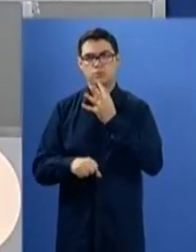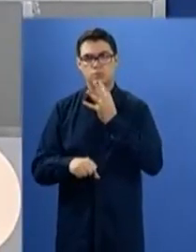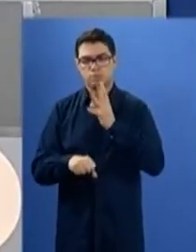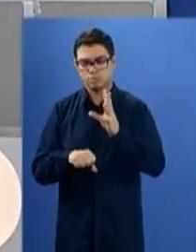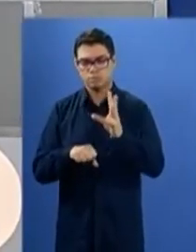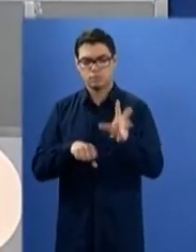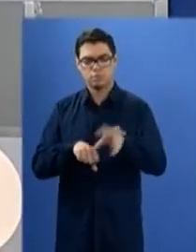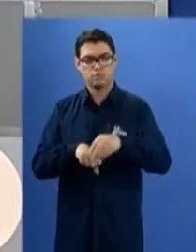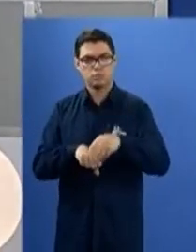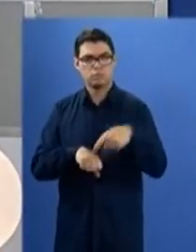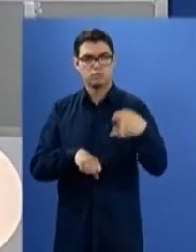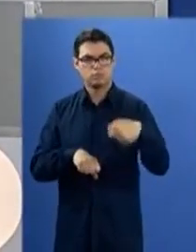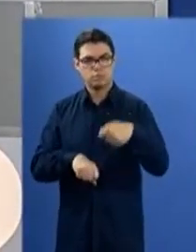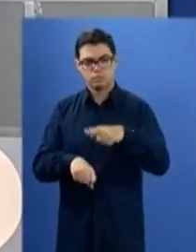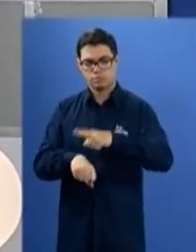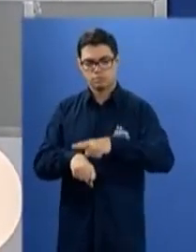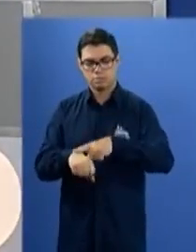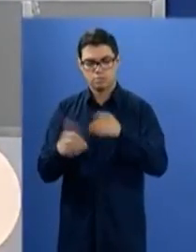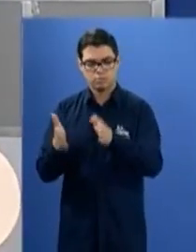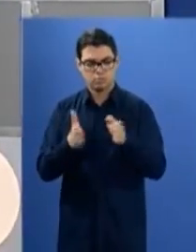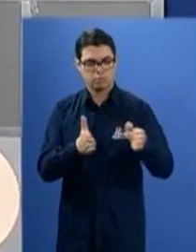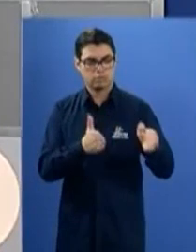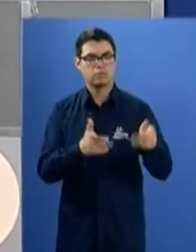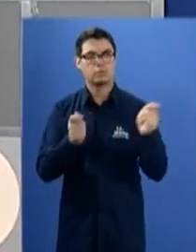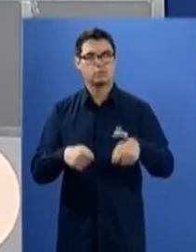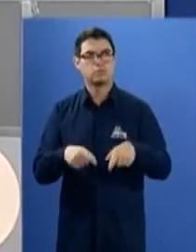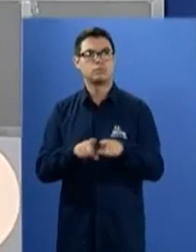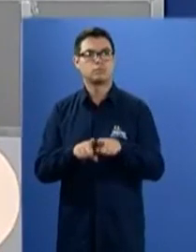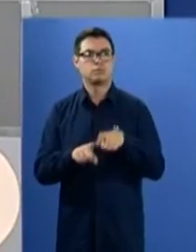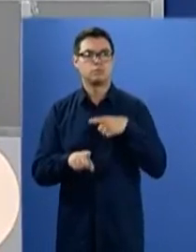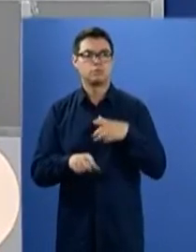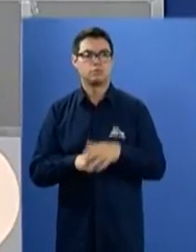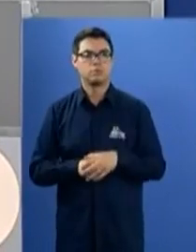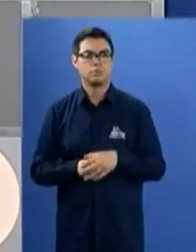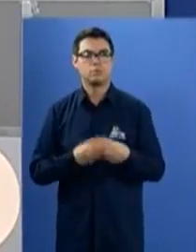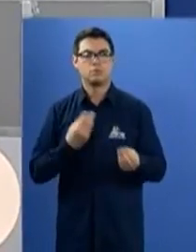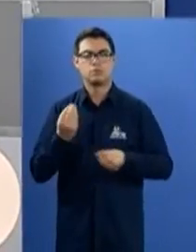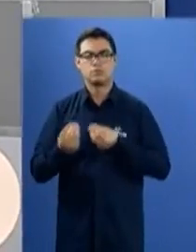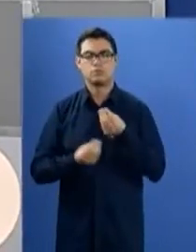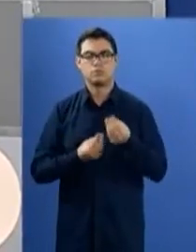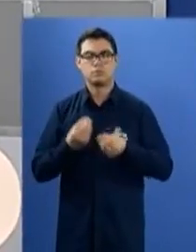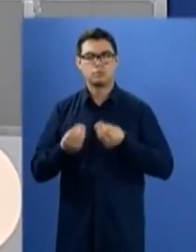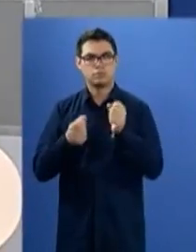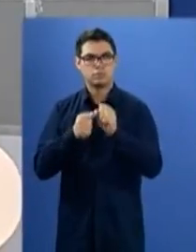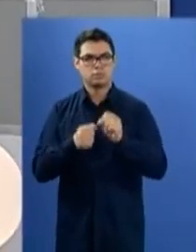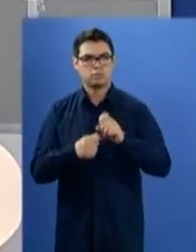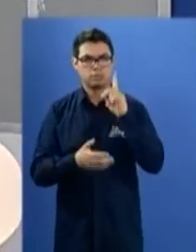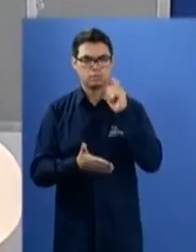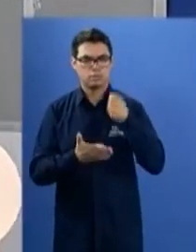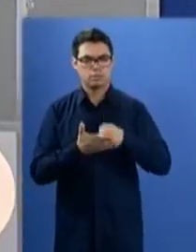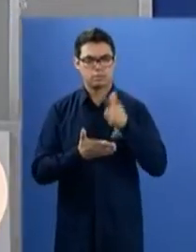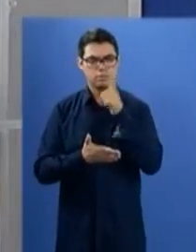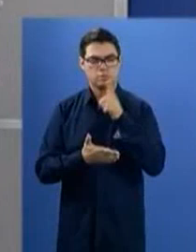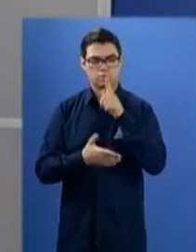conhecer o padrão de tempos de uma tarefa. Mas Como fazer para tomar esses